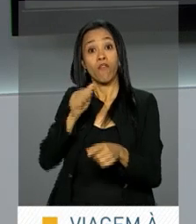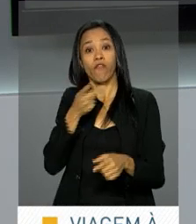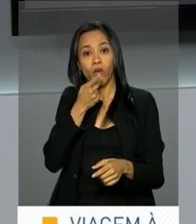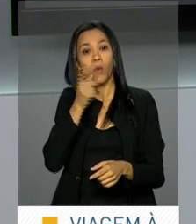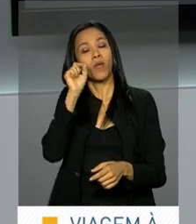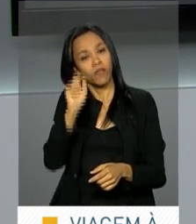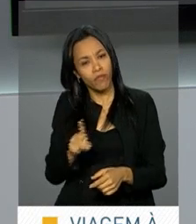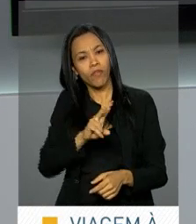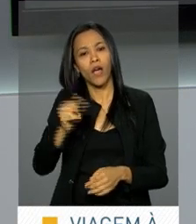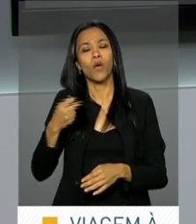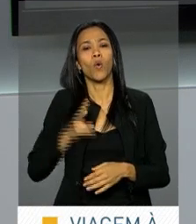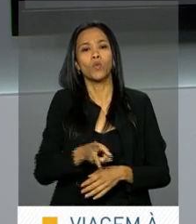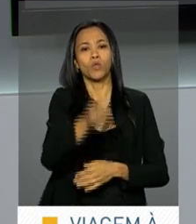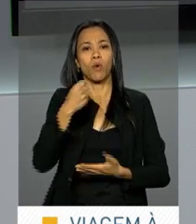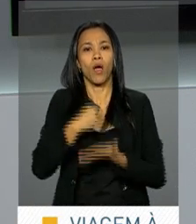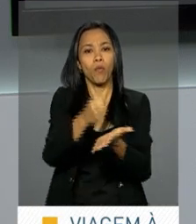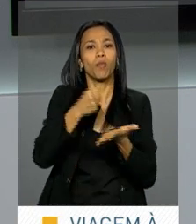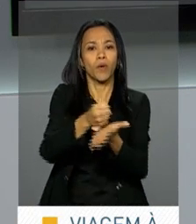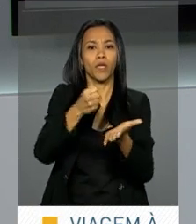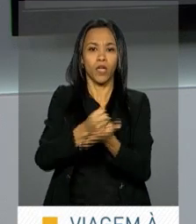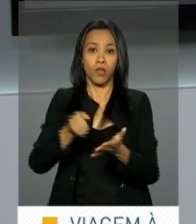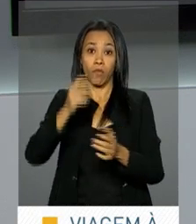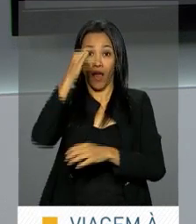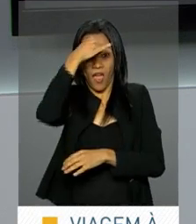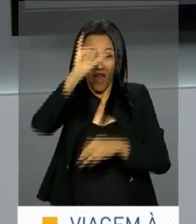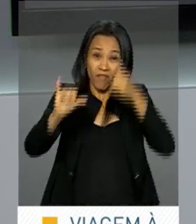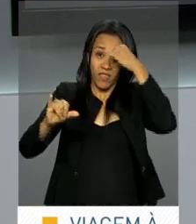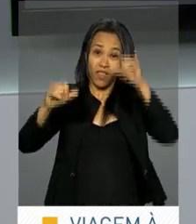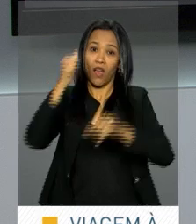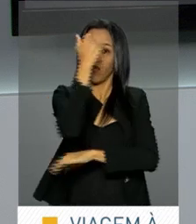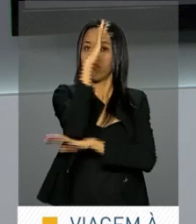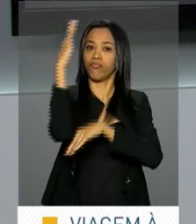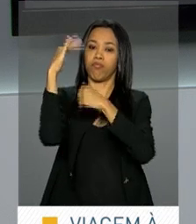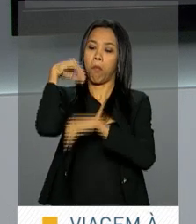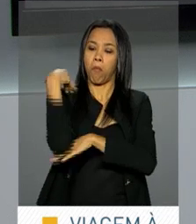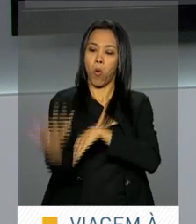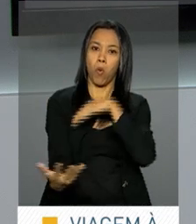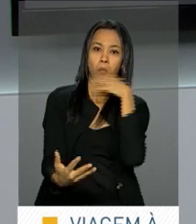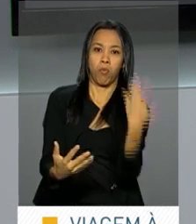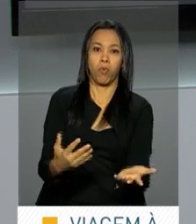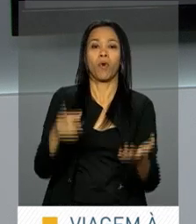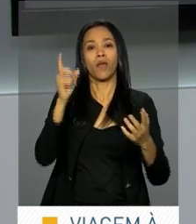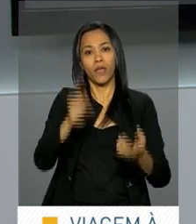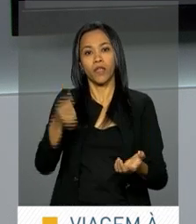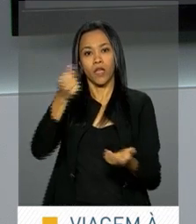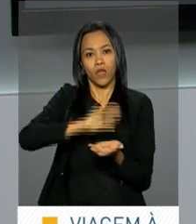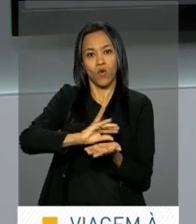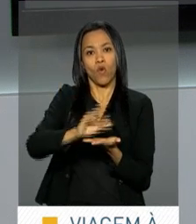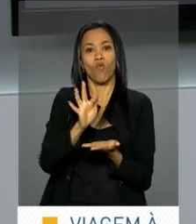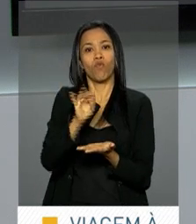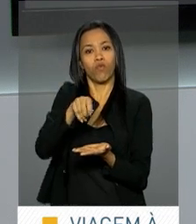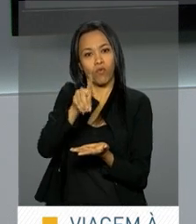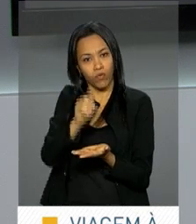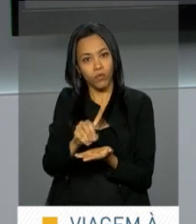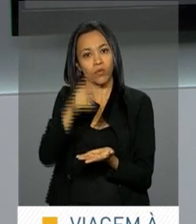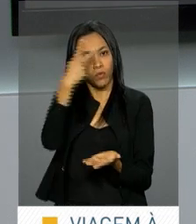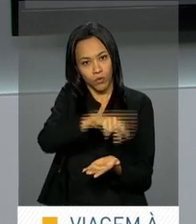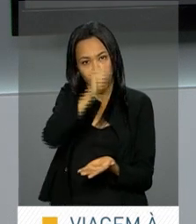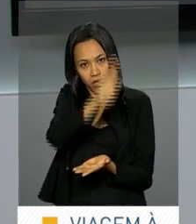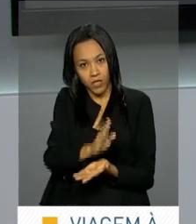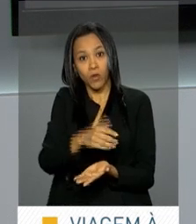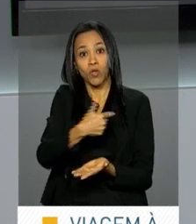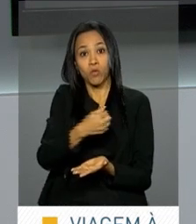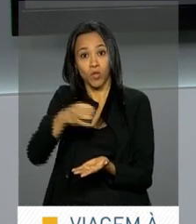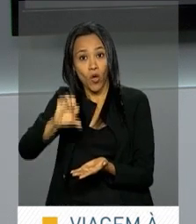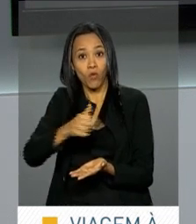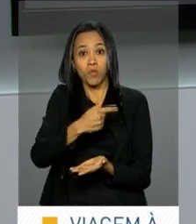a cooperar para a redução do desmatamento. A Noruega é o maior doador do Fundo da Amazônia. Entre 2009 e